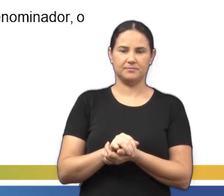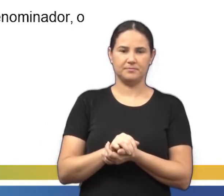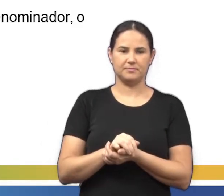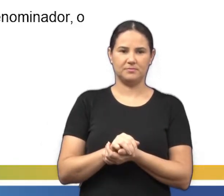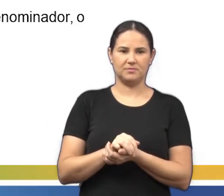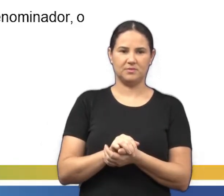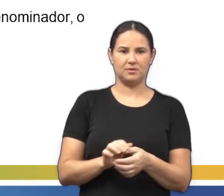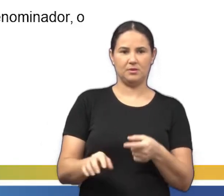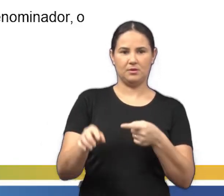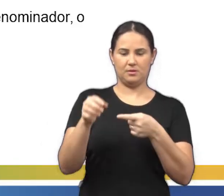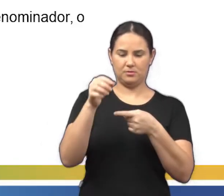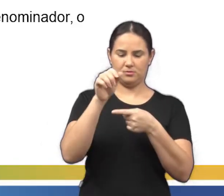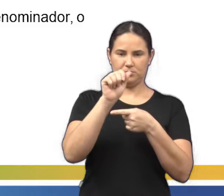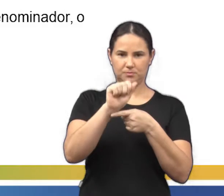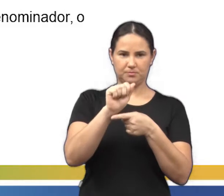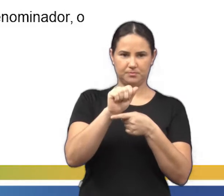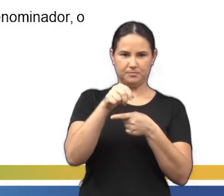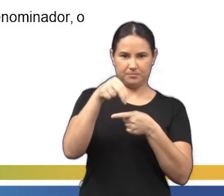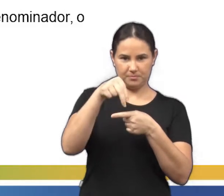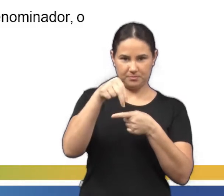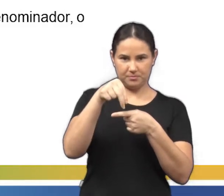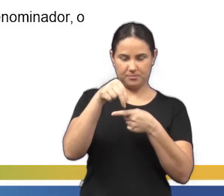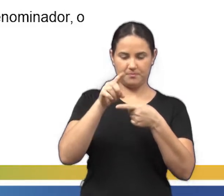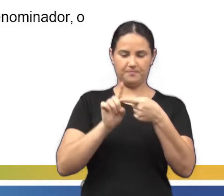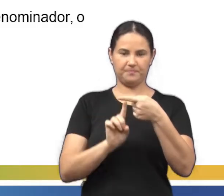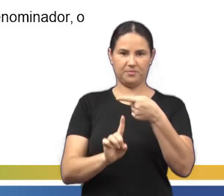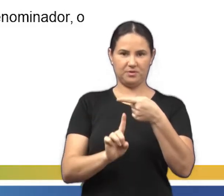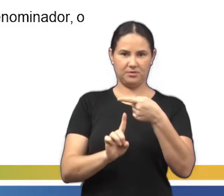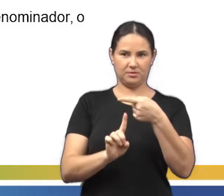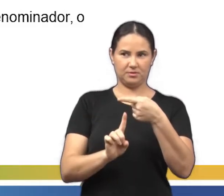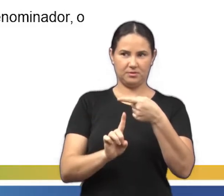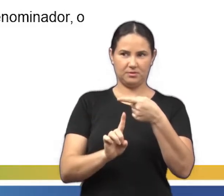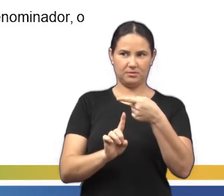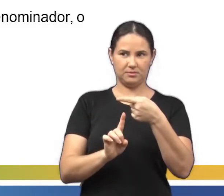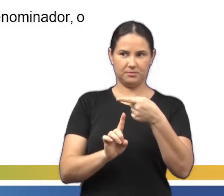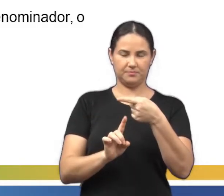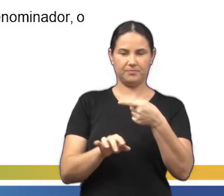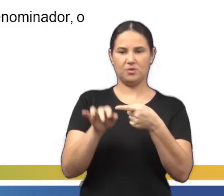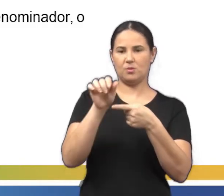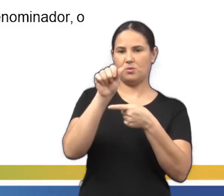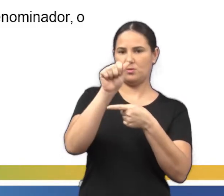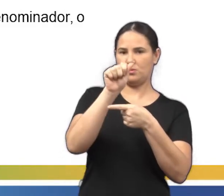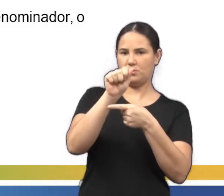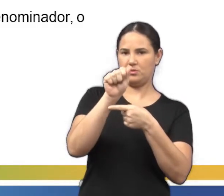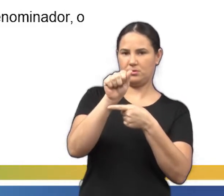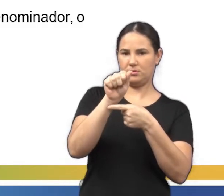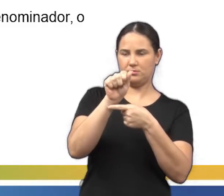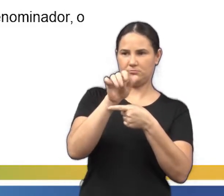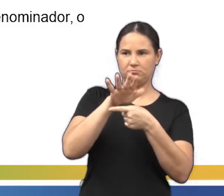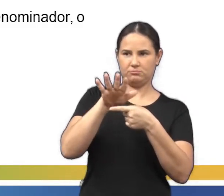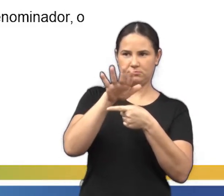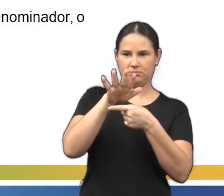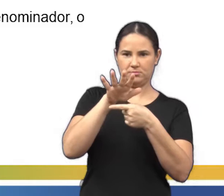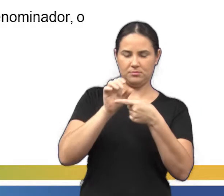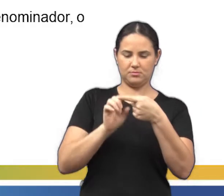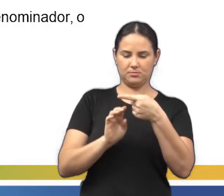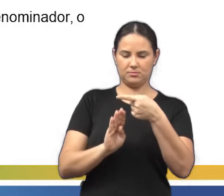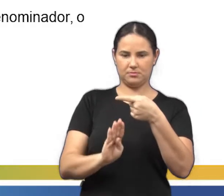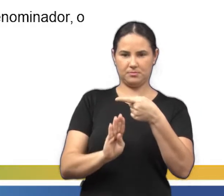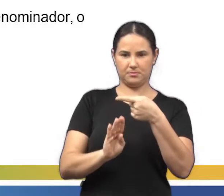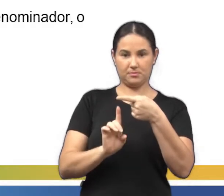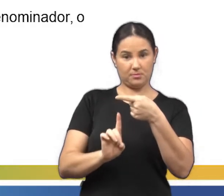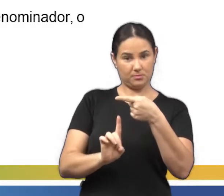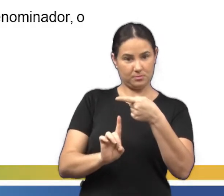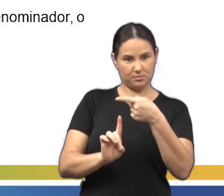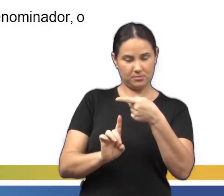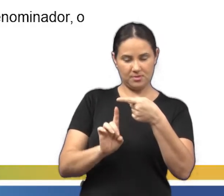outro o denominador. O A aí é o meu numerador, que é o número de cima, e o B, o de baixo, é o